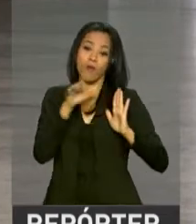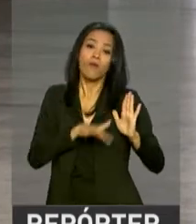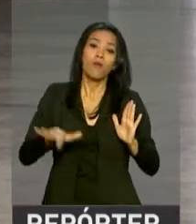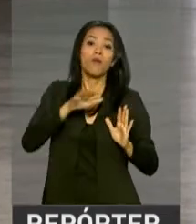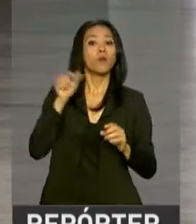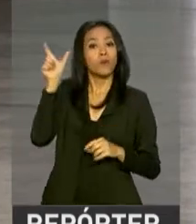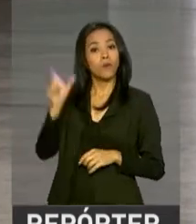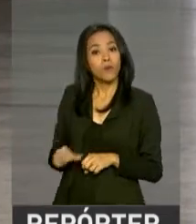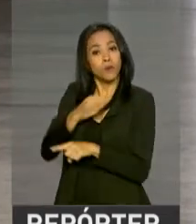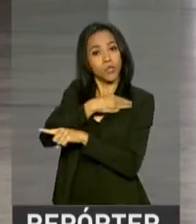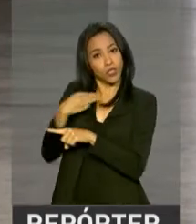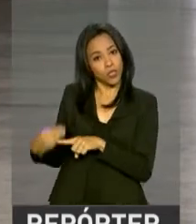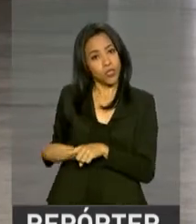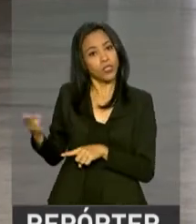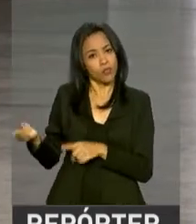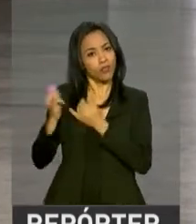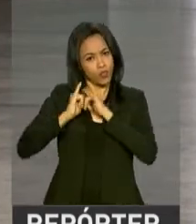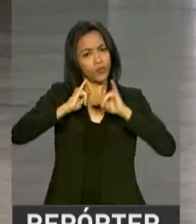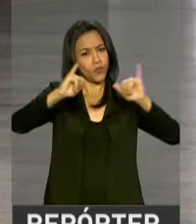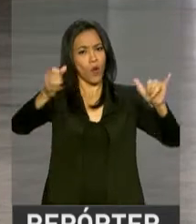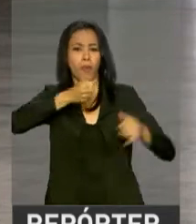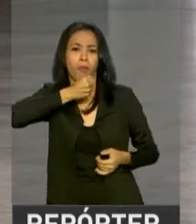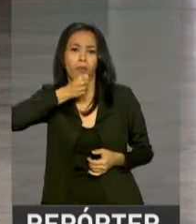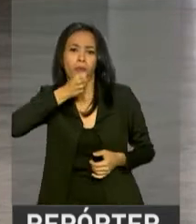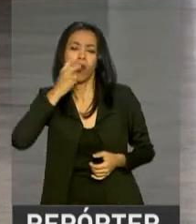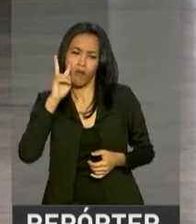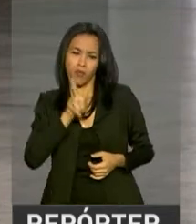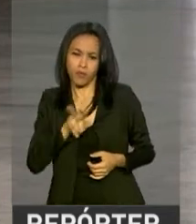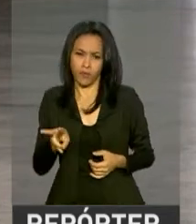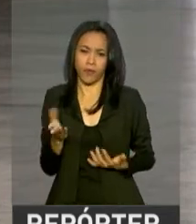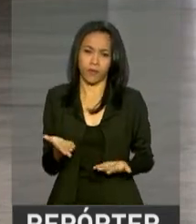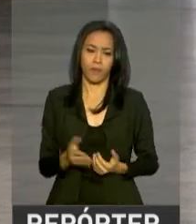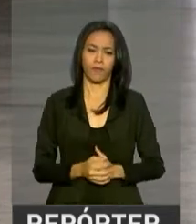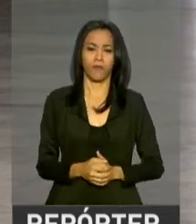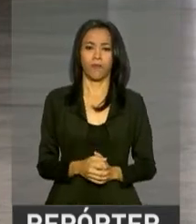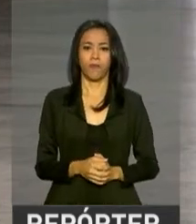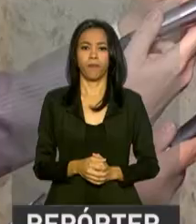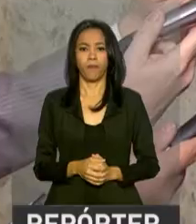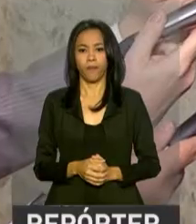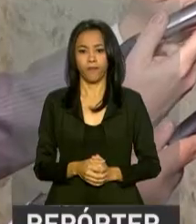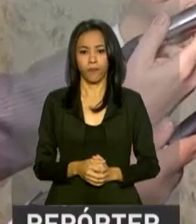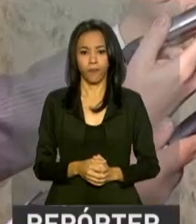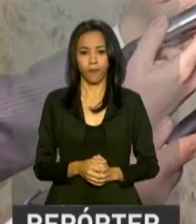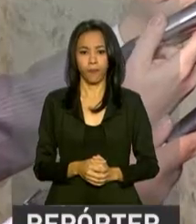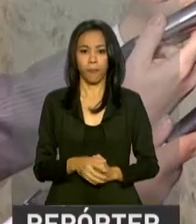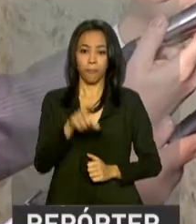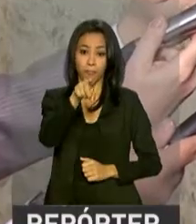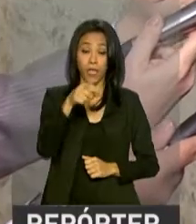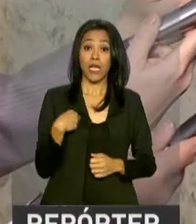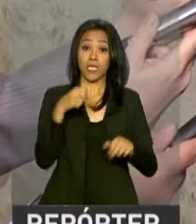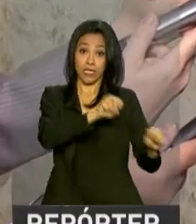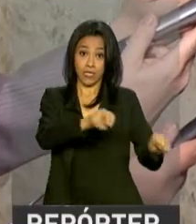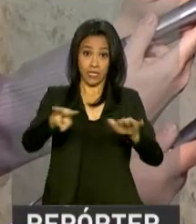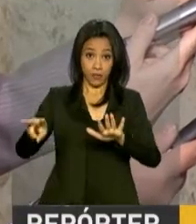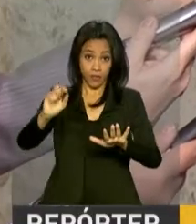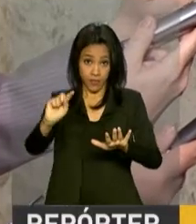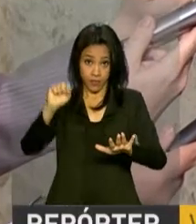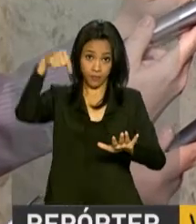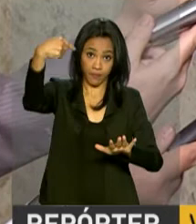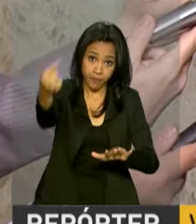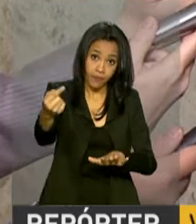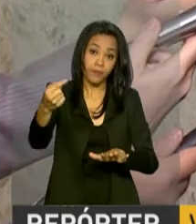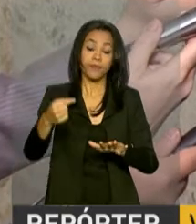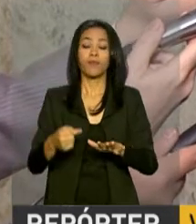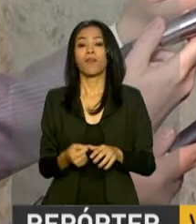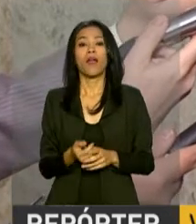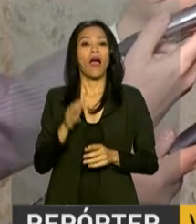falou com a imprensa sobre o assunto vamos assistir na semana que vem um desvio